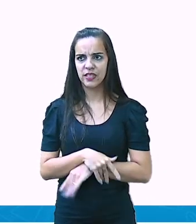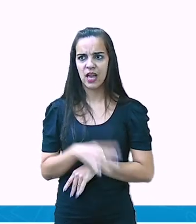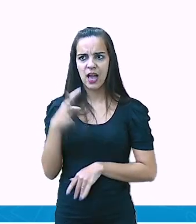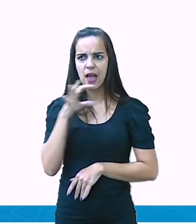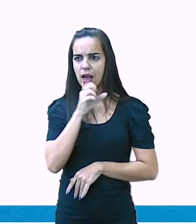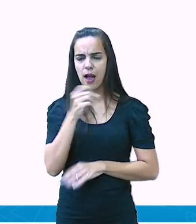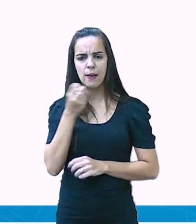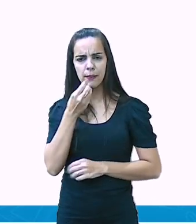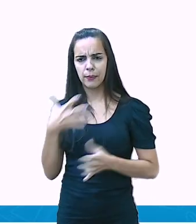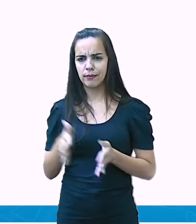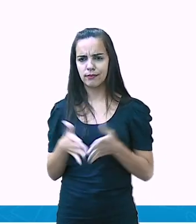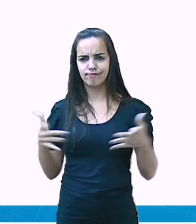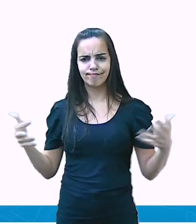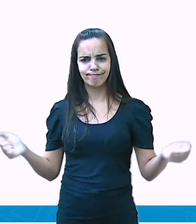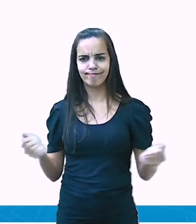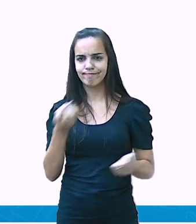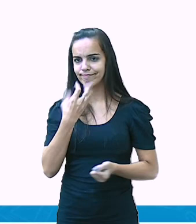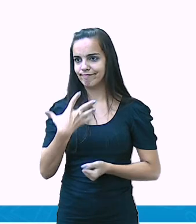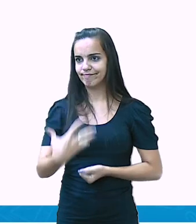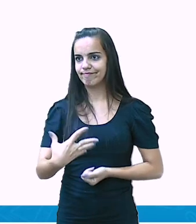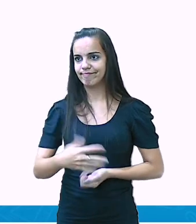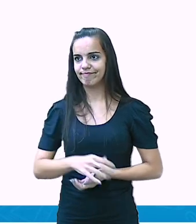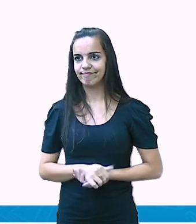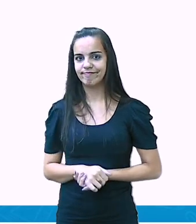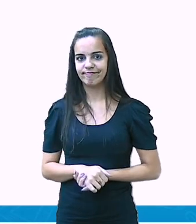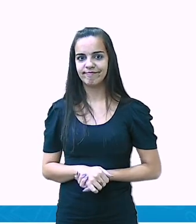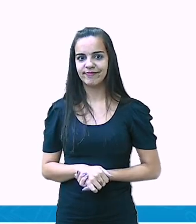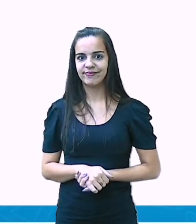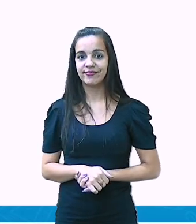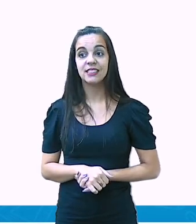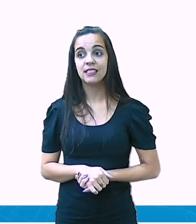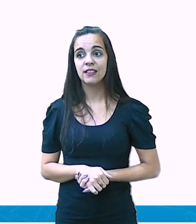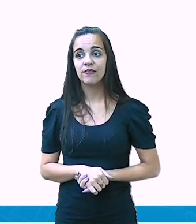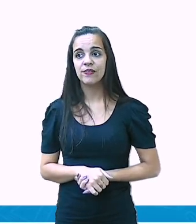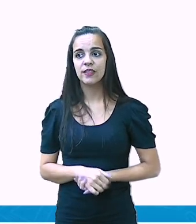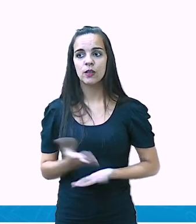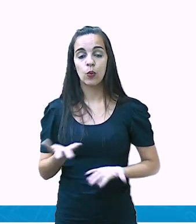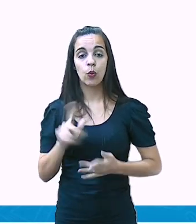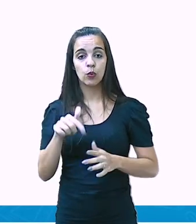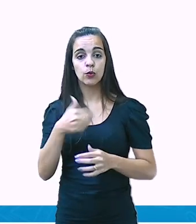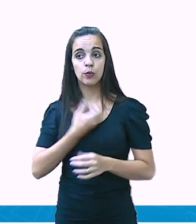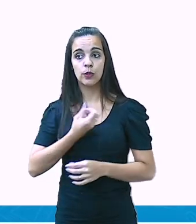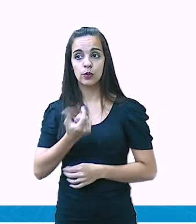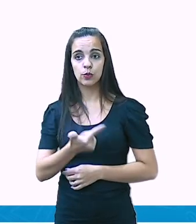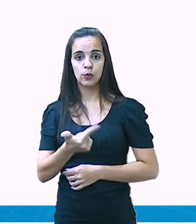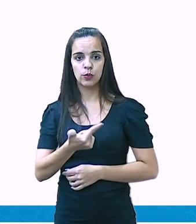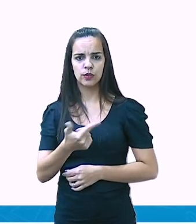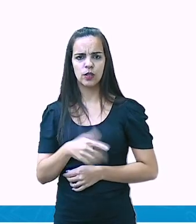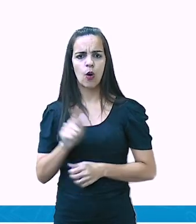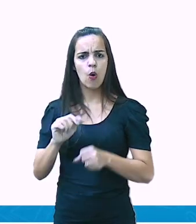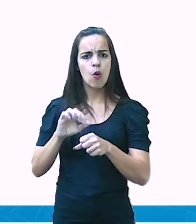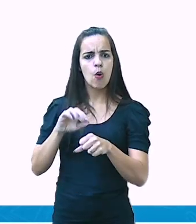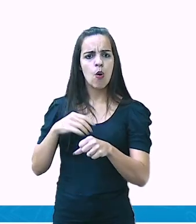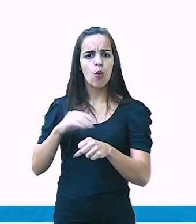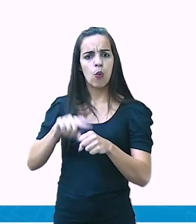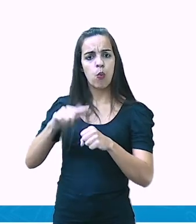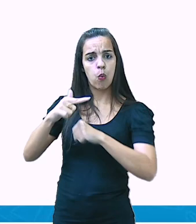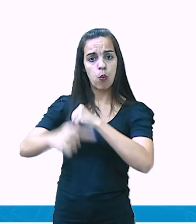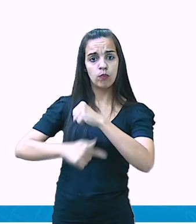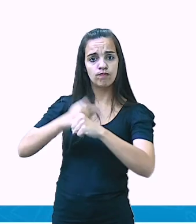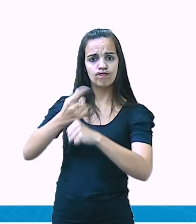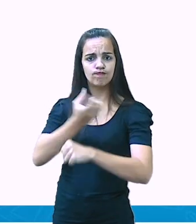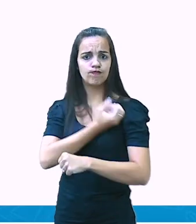que maravilha? Nono ano, vocês são muito capazes. Outro, se um átomo tem número de massa igual